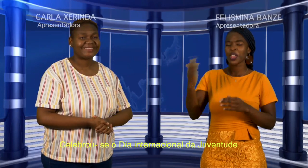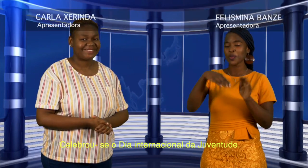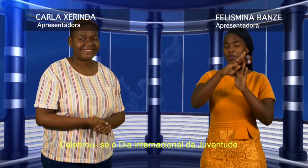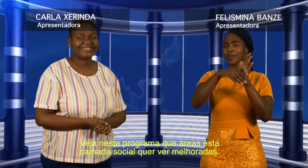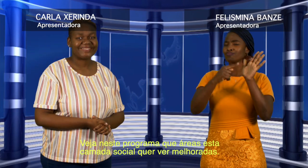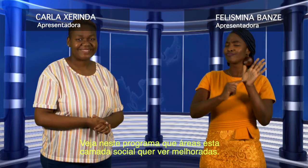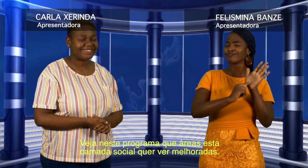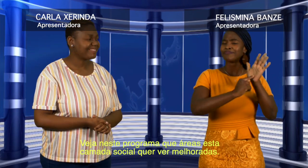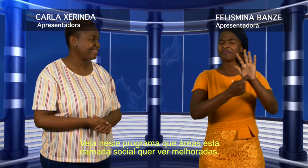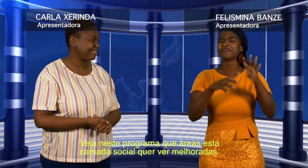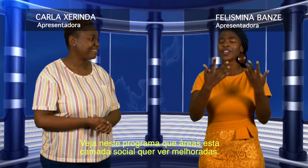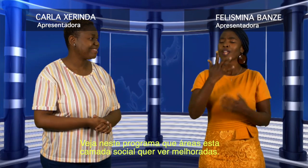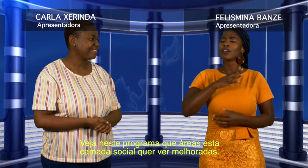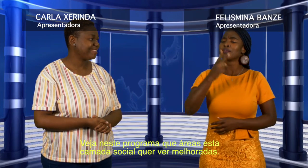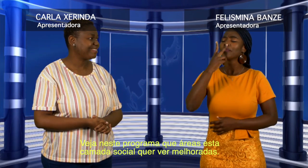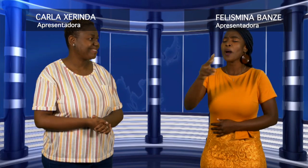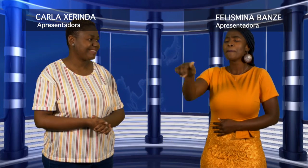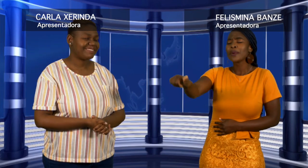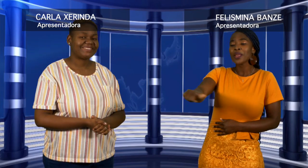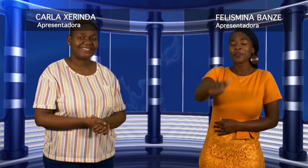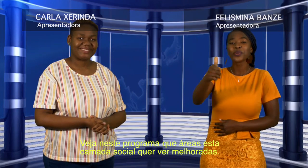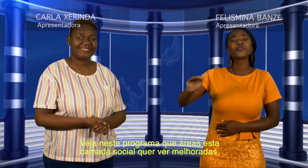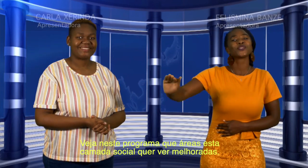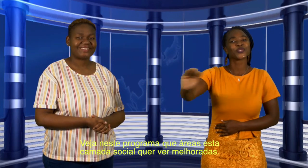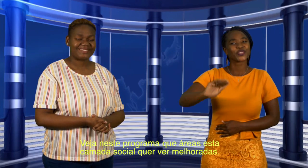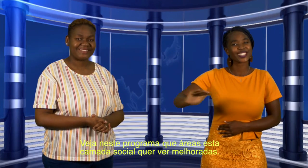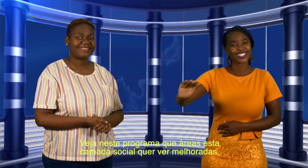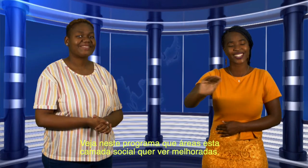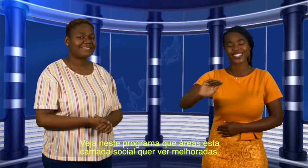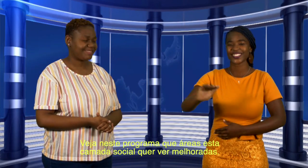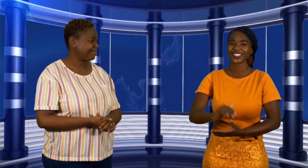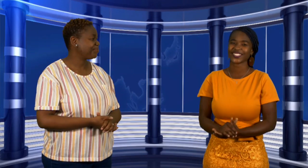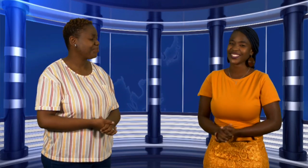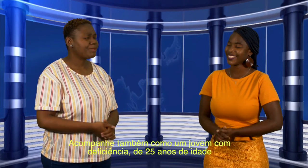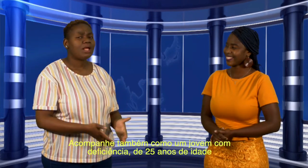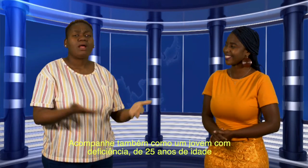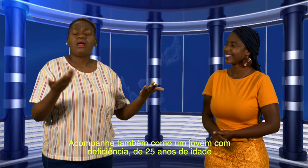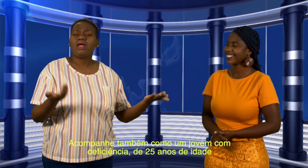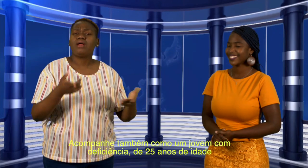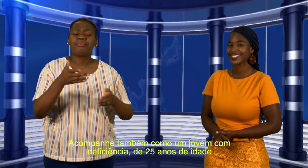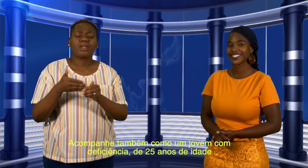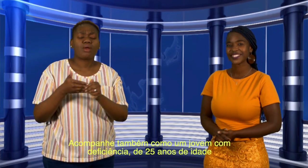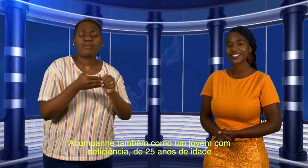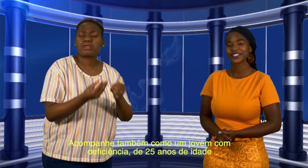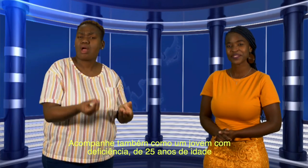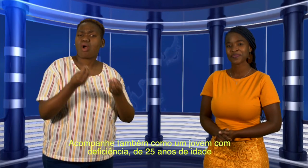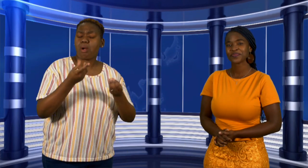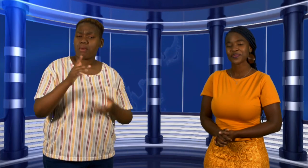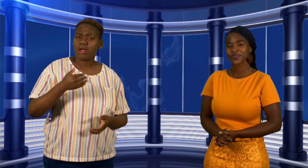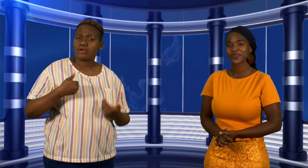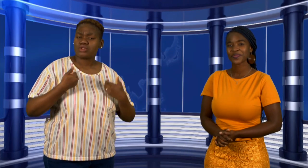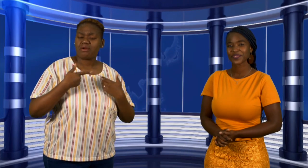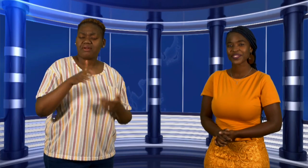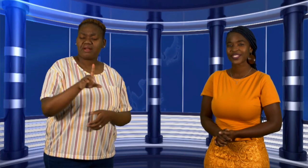Veja neste programa que áreas esta camada social quer ver melhoradas. Acompanhe também como um jovem com